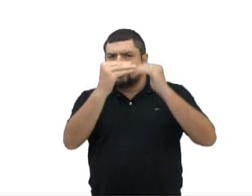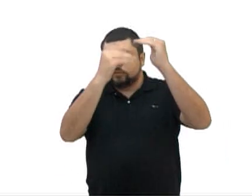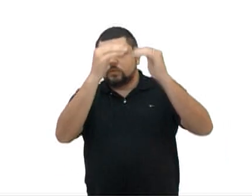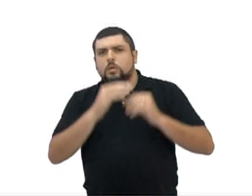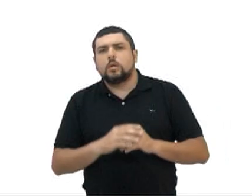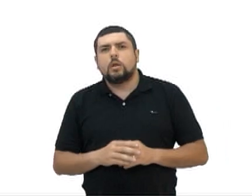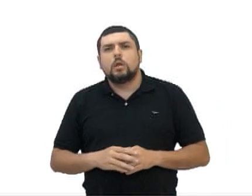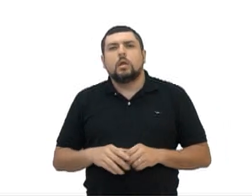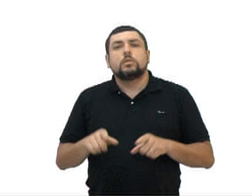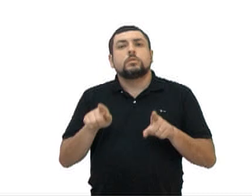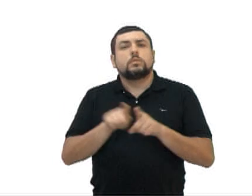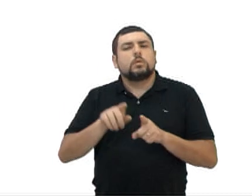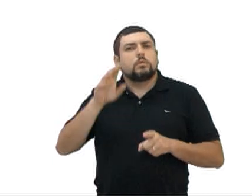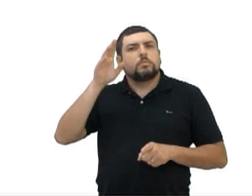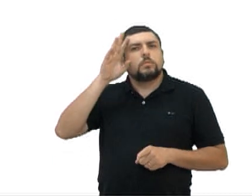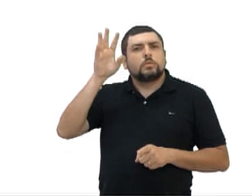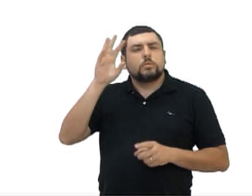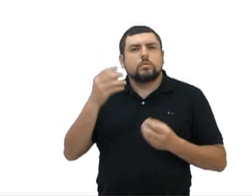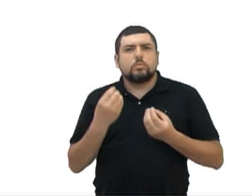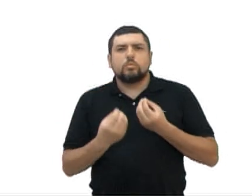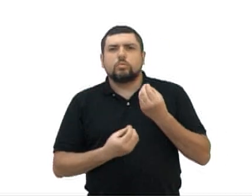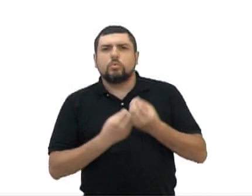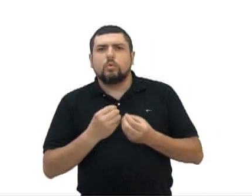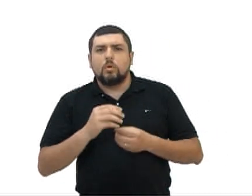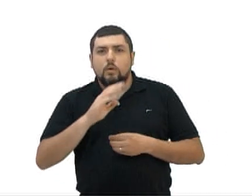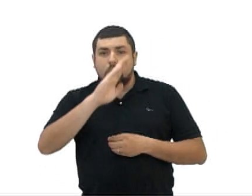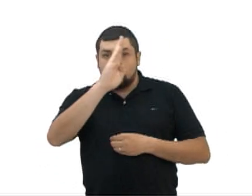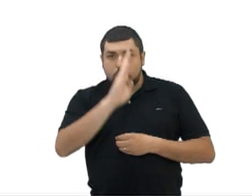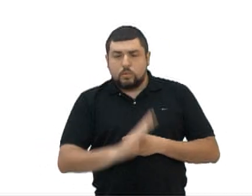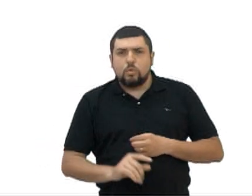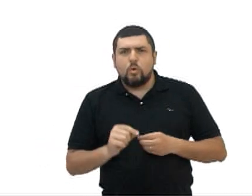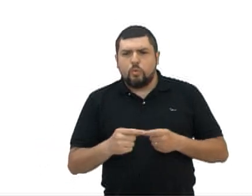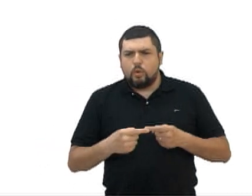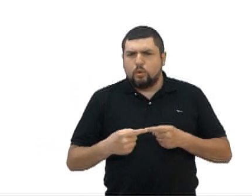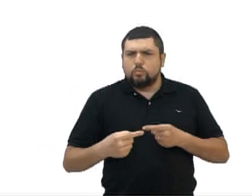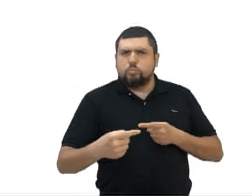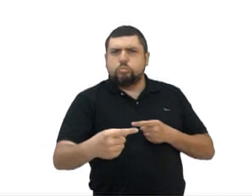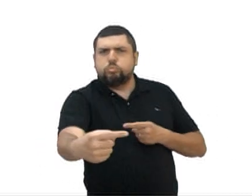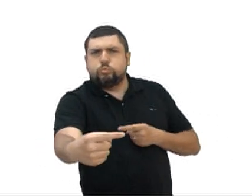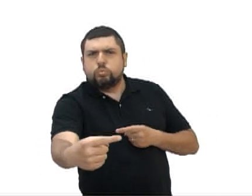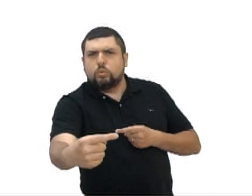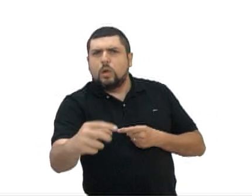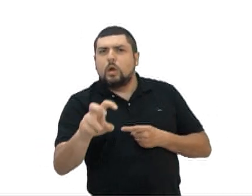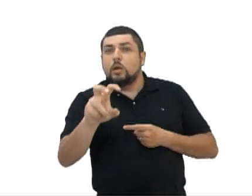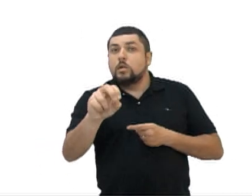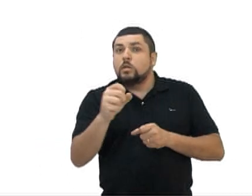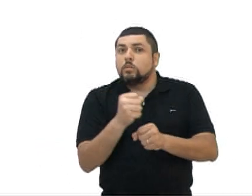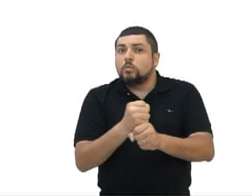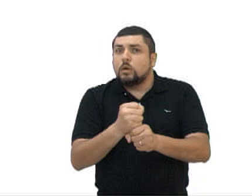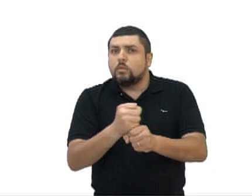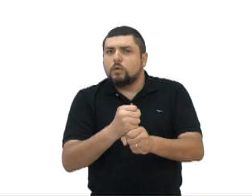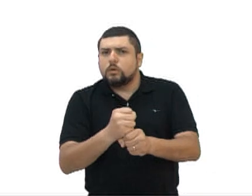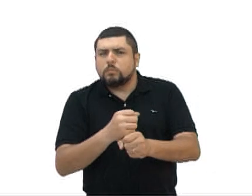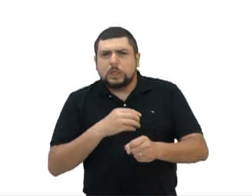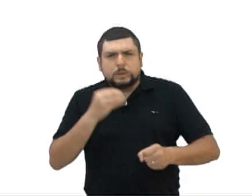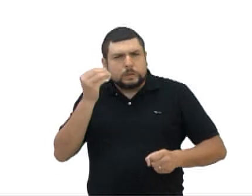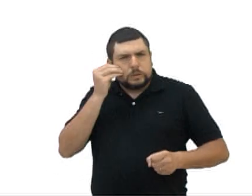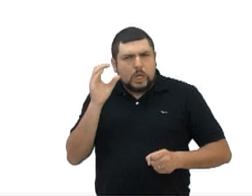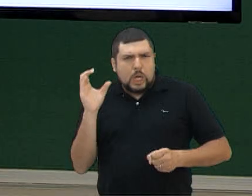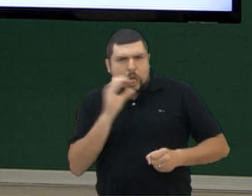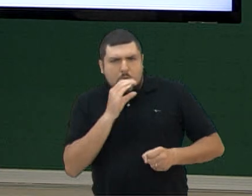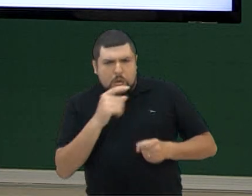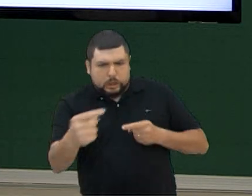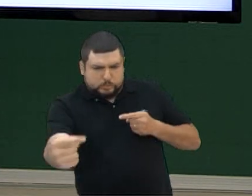ter a intenção de que o Brasil se desenvolva 50 anos em 5. Quer dizer, a intenção do presidente Juscelino é que o Brasil